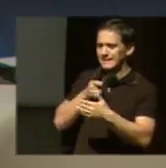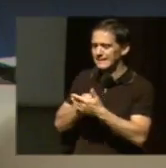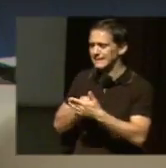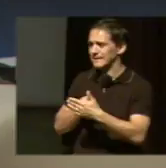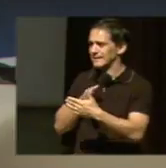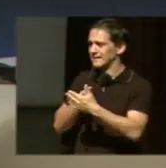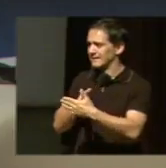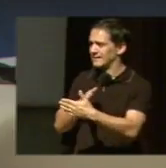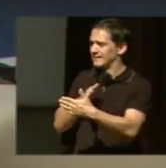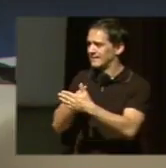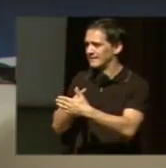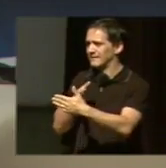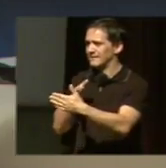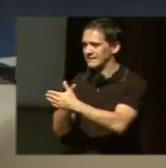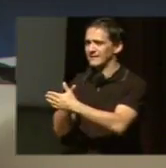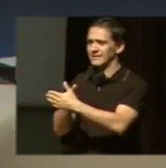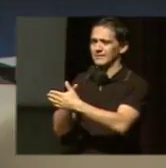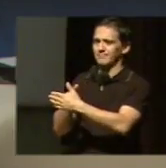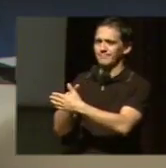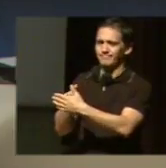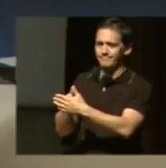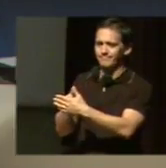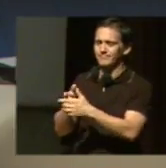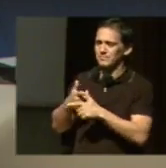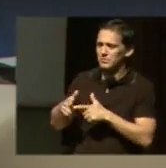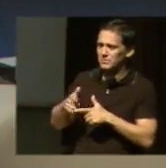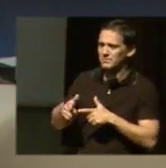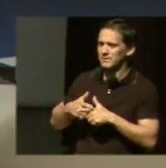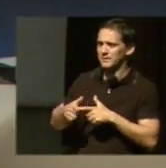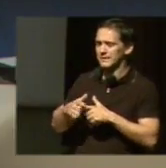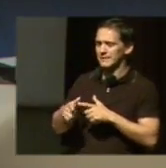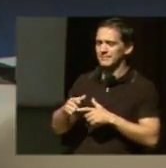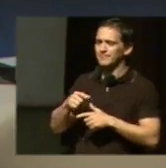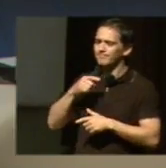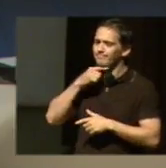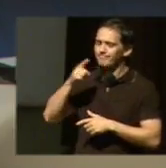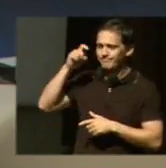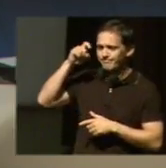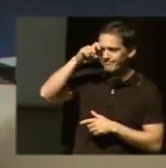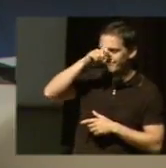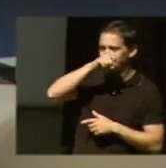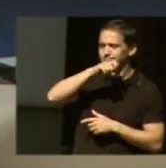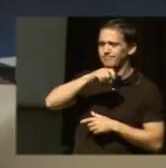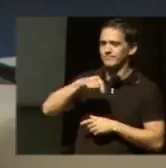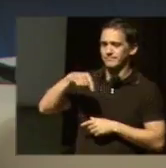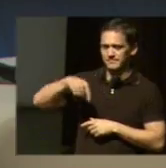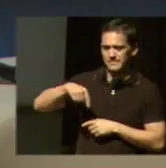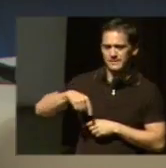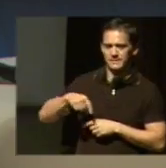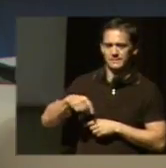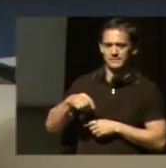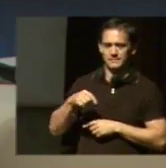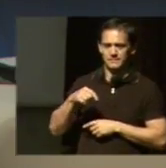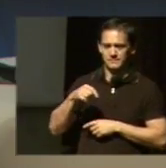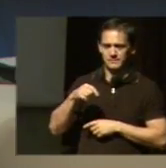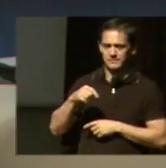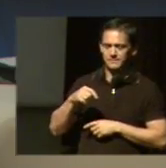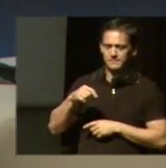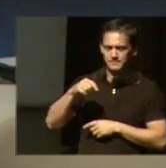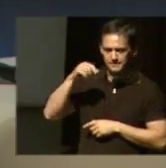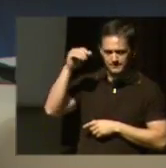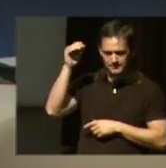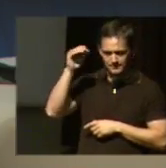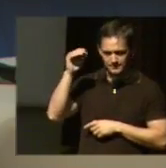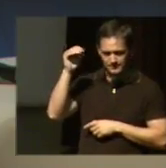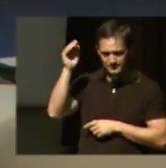restrições, que tem problemas, que tem novos desafios. E aqui tem partes que o Michael não falou tanto, mas esta questão